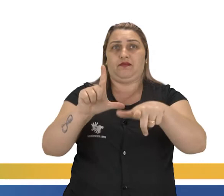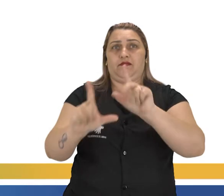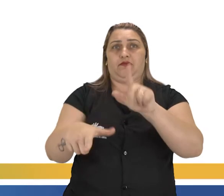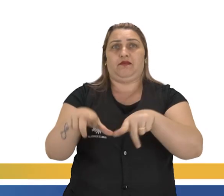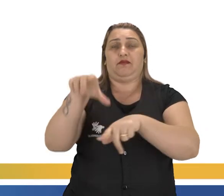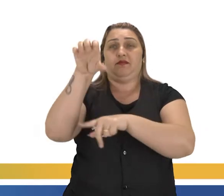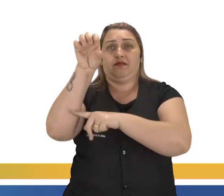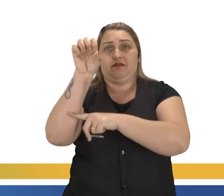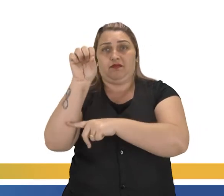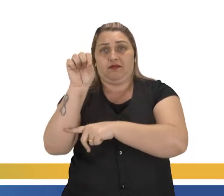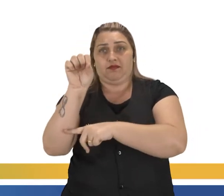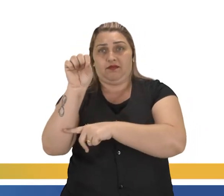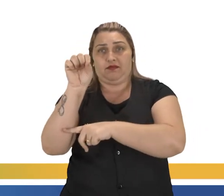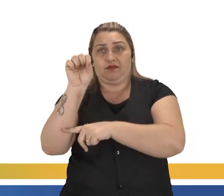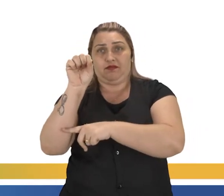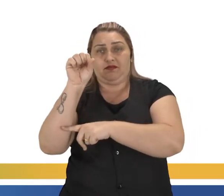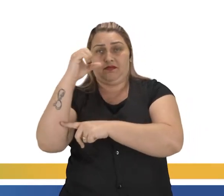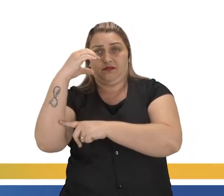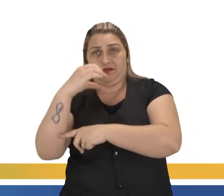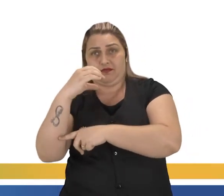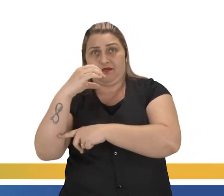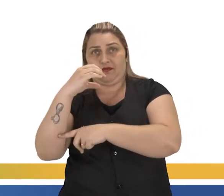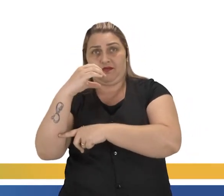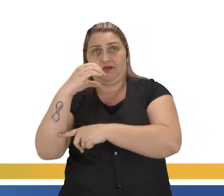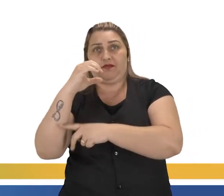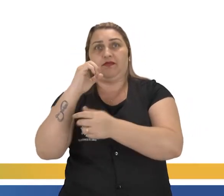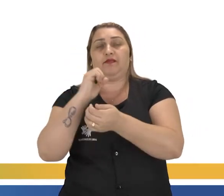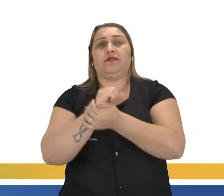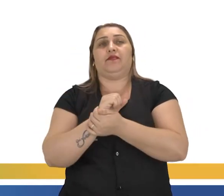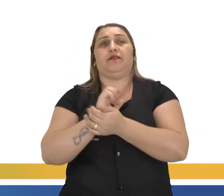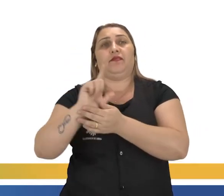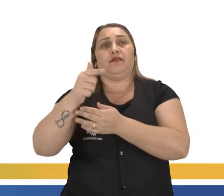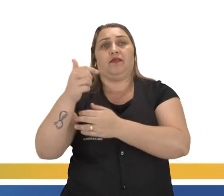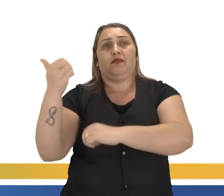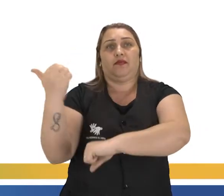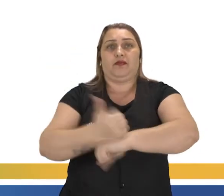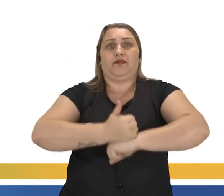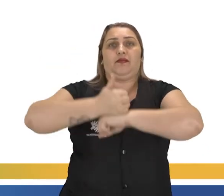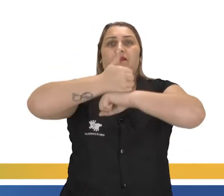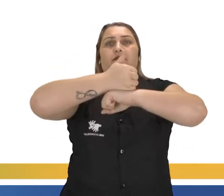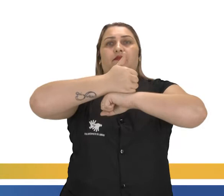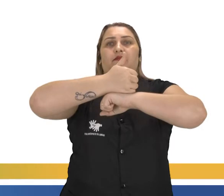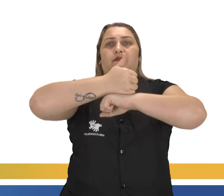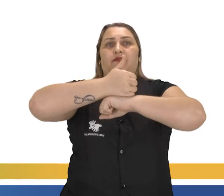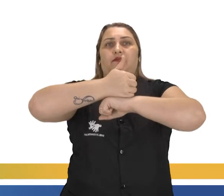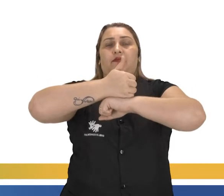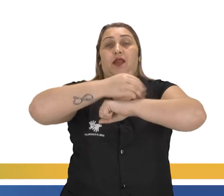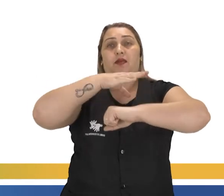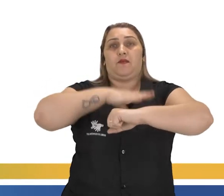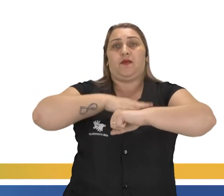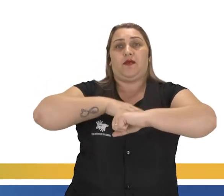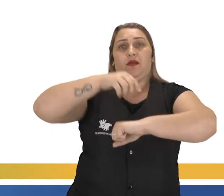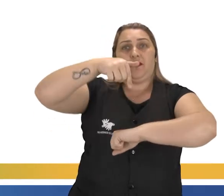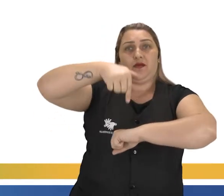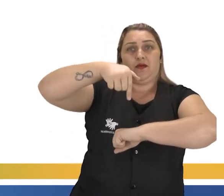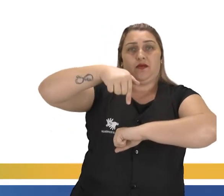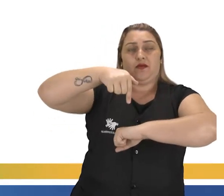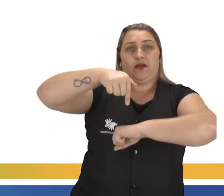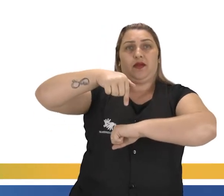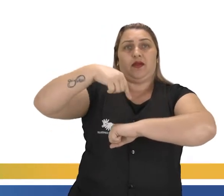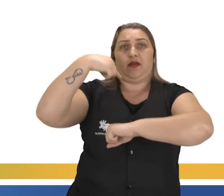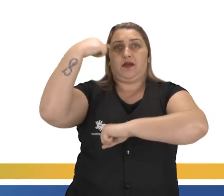respecto, ou respeto. E outra palavra é qualidade. Posso